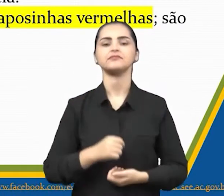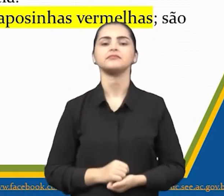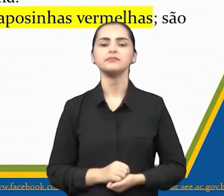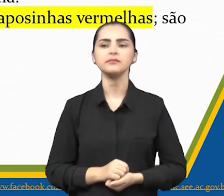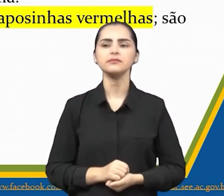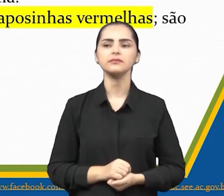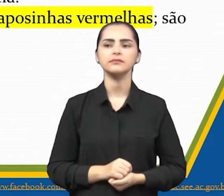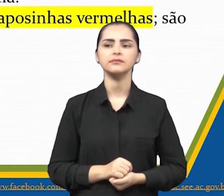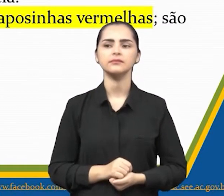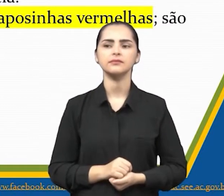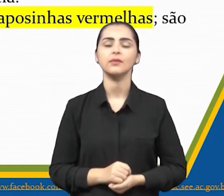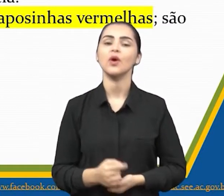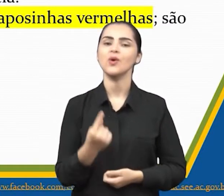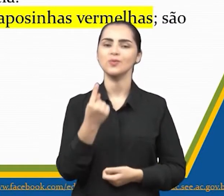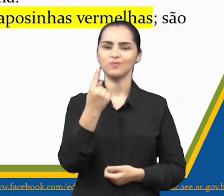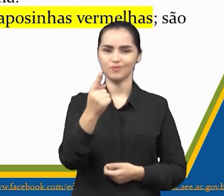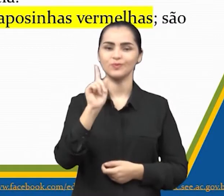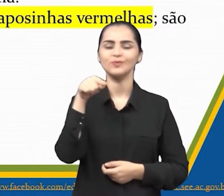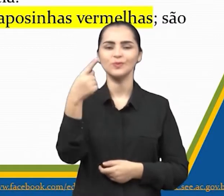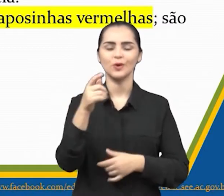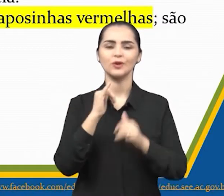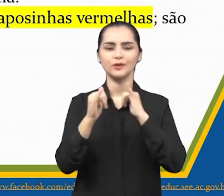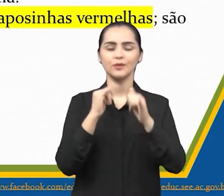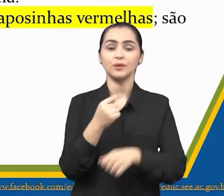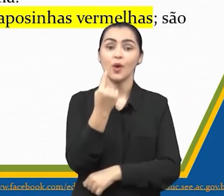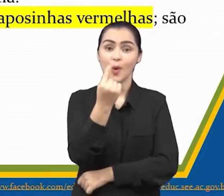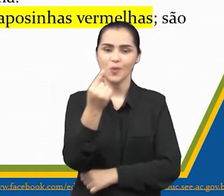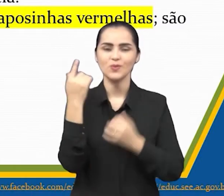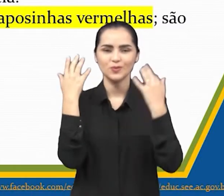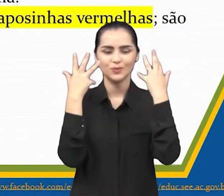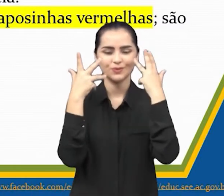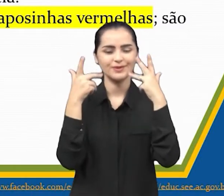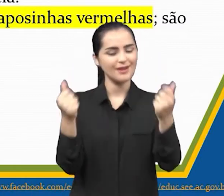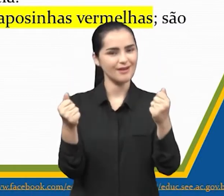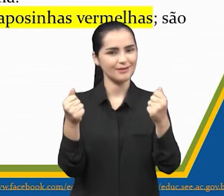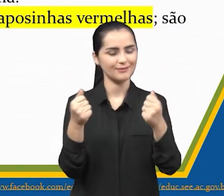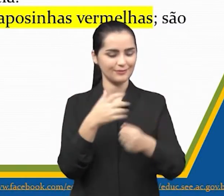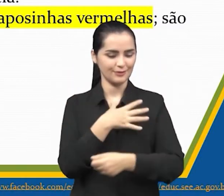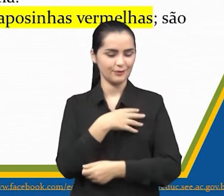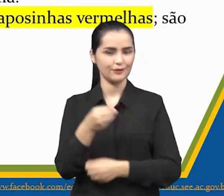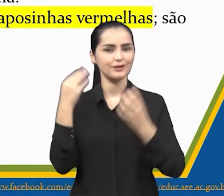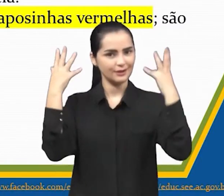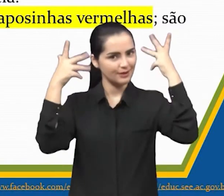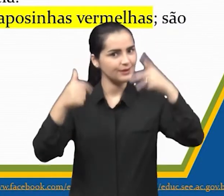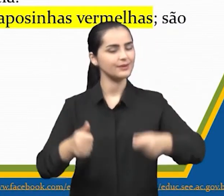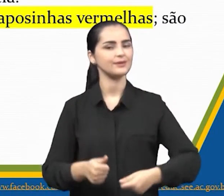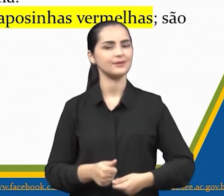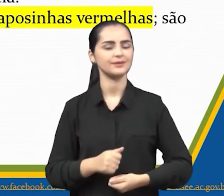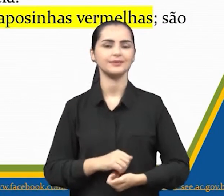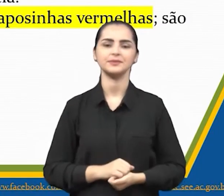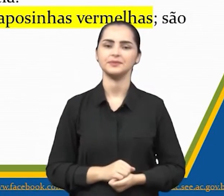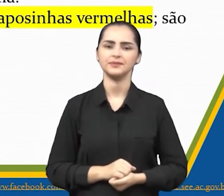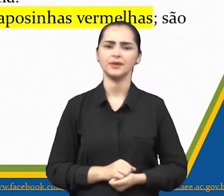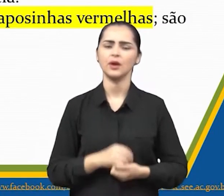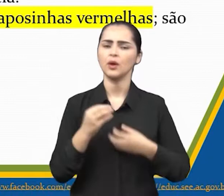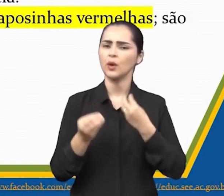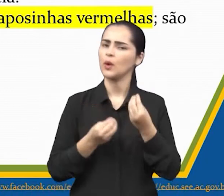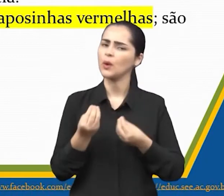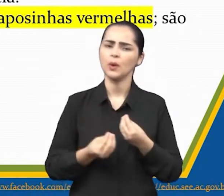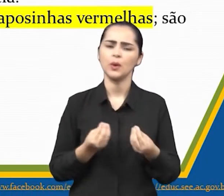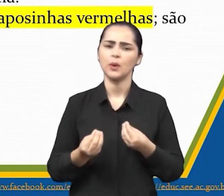1. Outra informação, um leão, sobre a leoa, né? O filhote da leoa. E como é que estava a